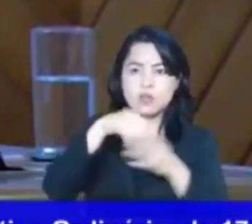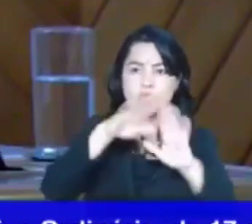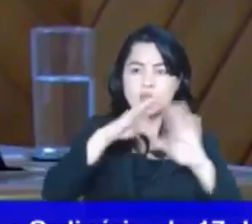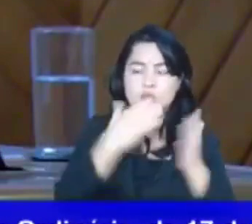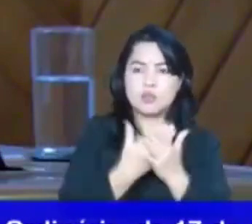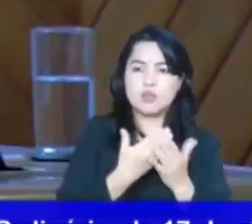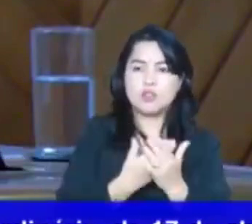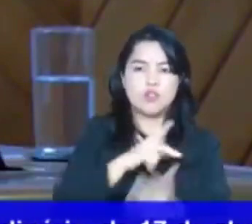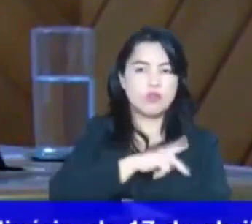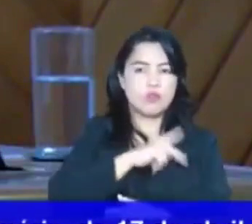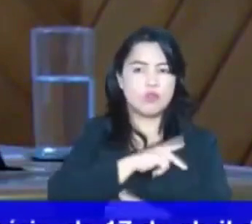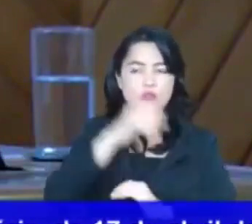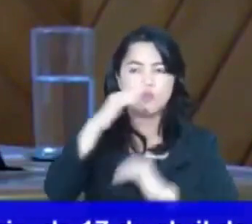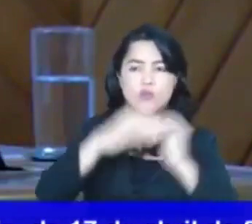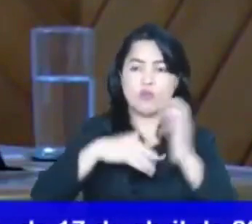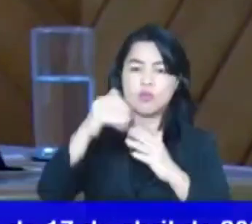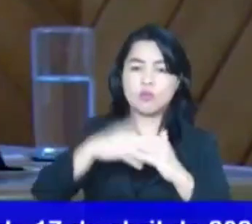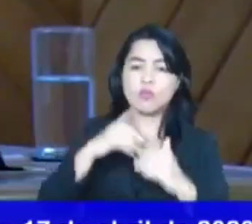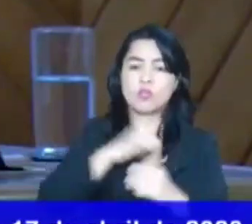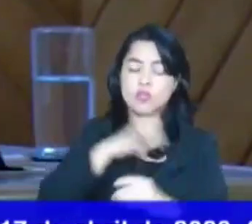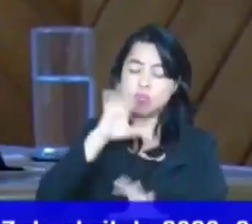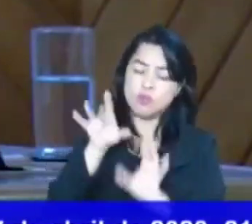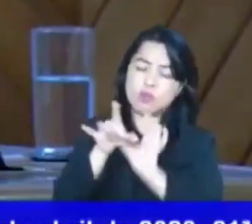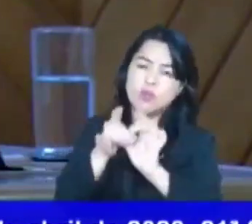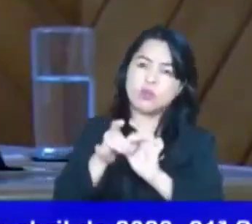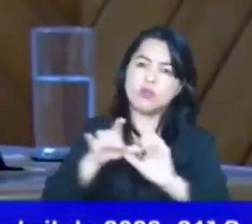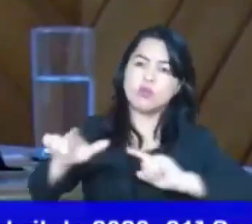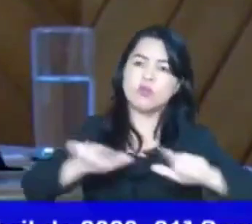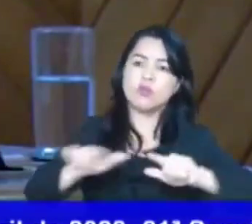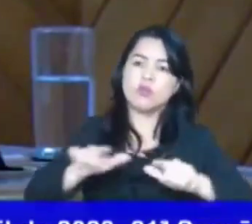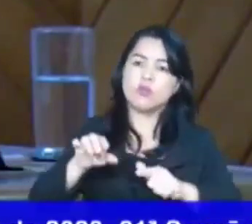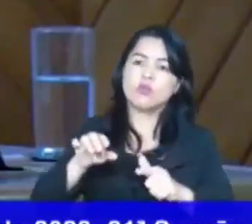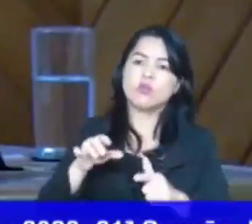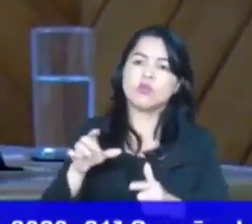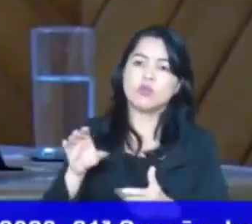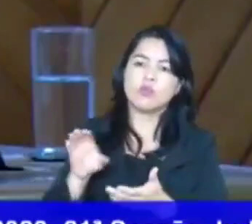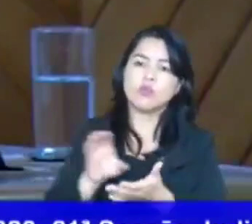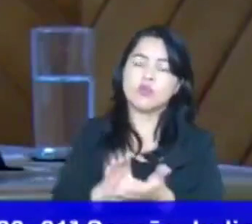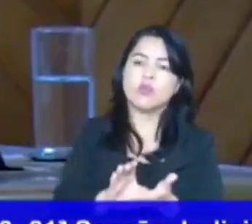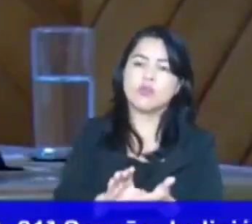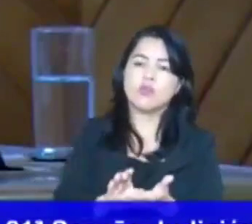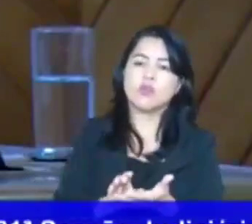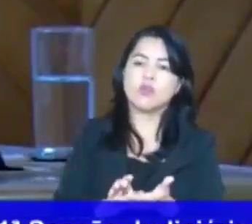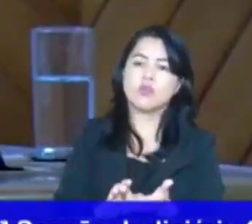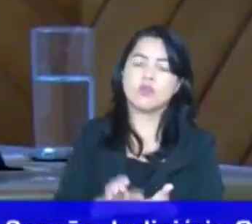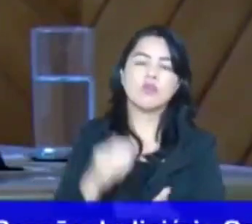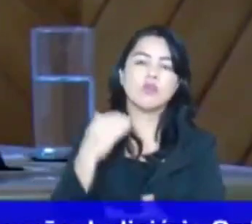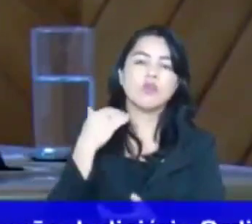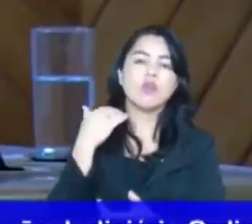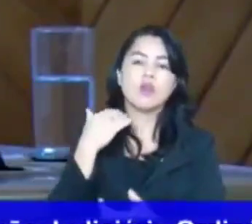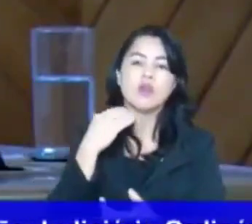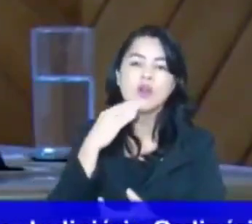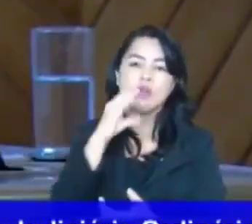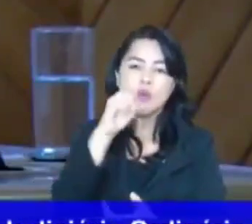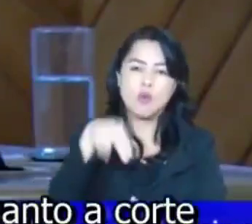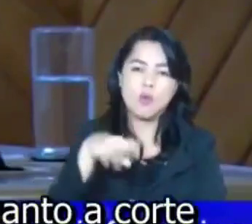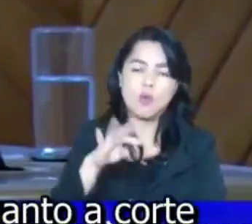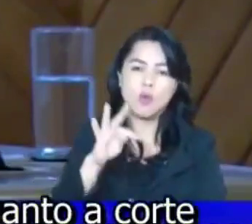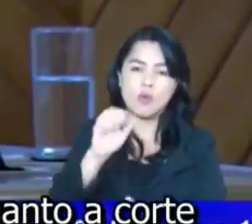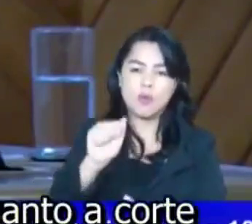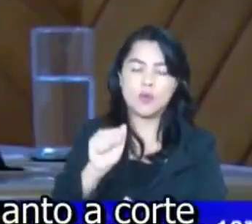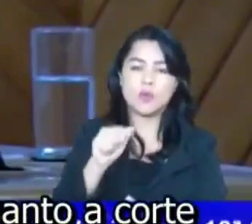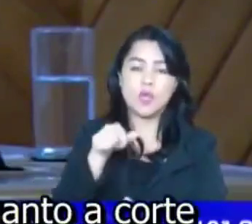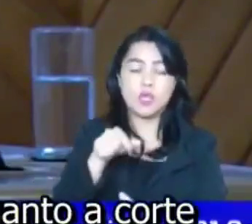pública profissional, desde que haja o vínculo empregatício e retribuição pecuniária à conta do orçamento.